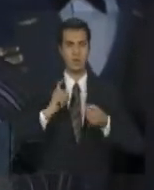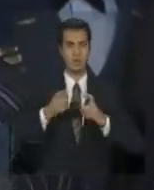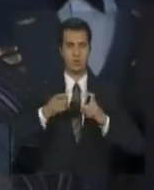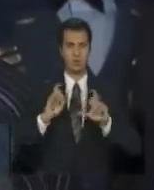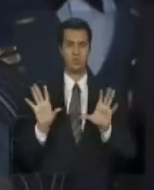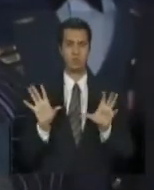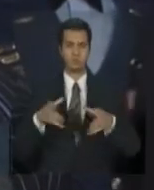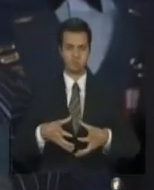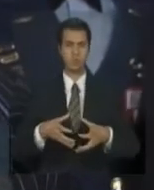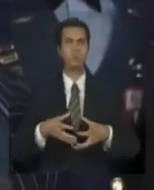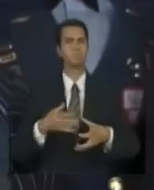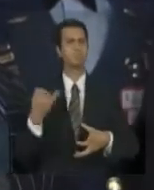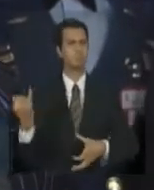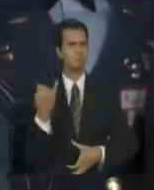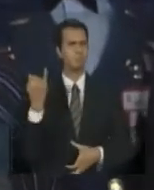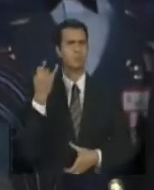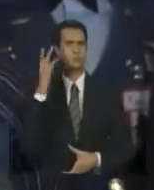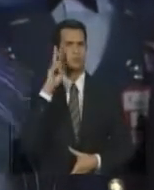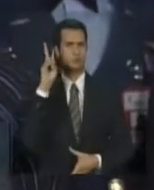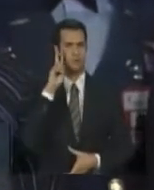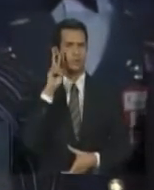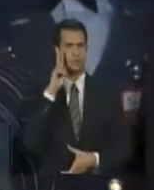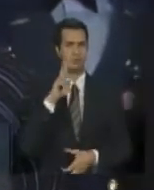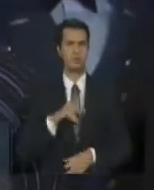é pelo momento que o mundo passa.